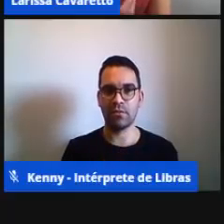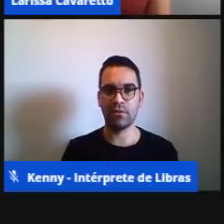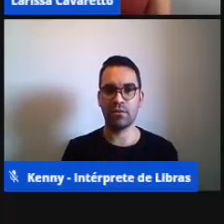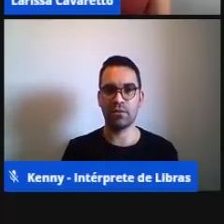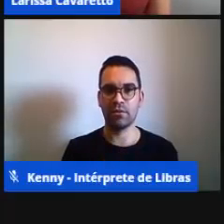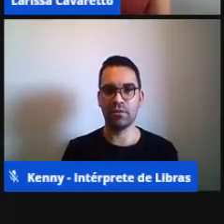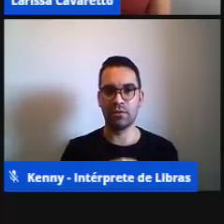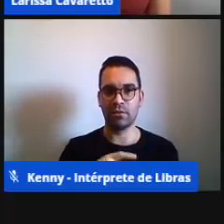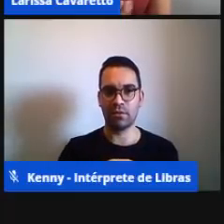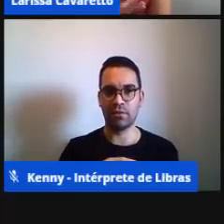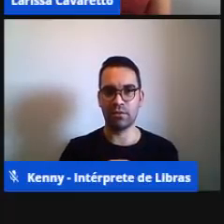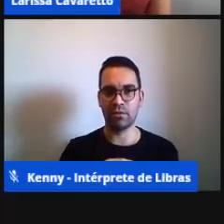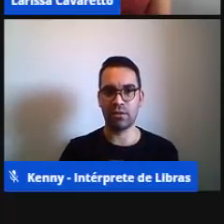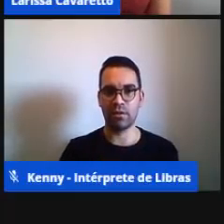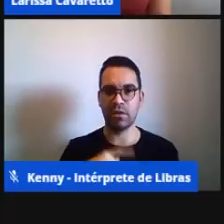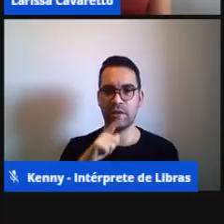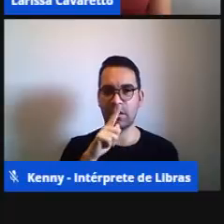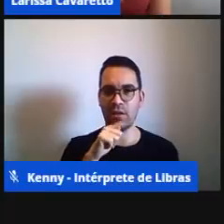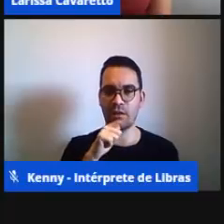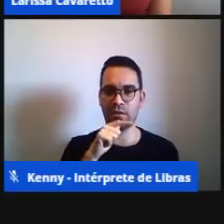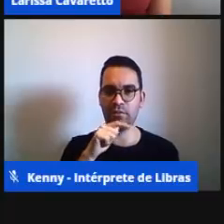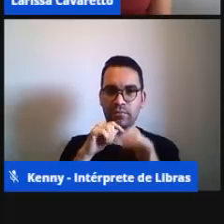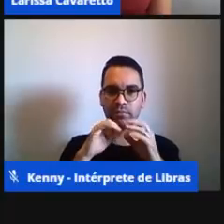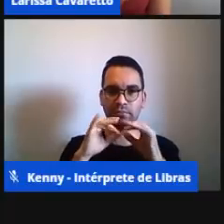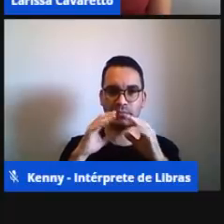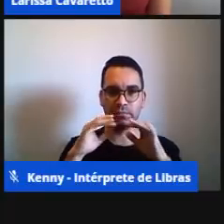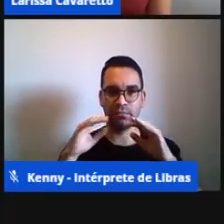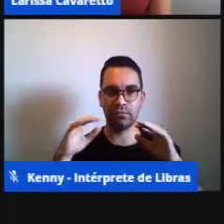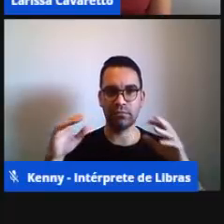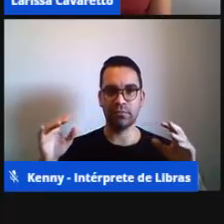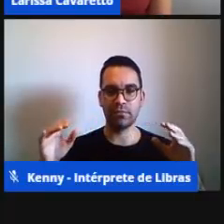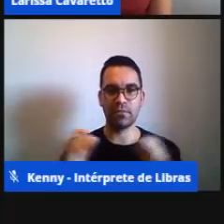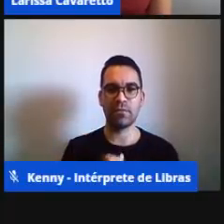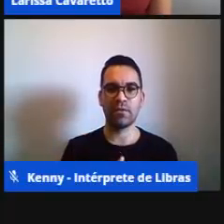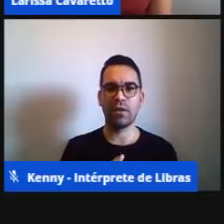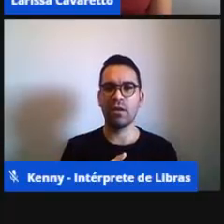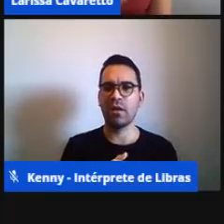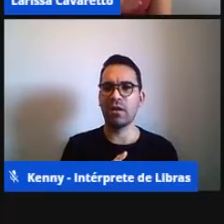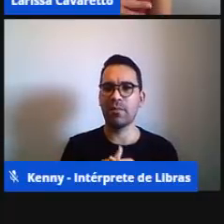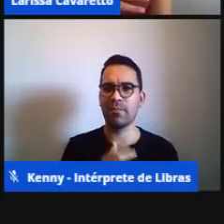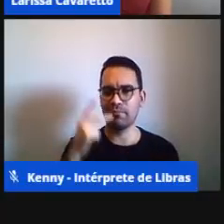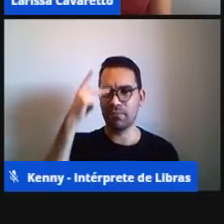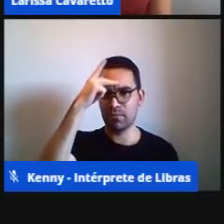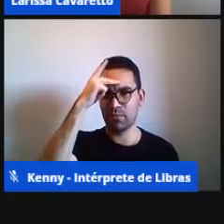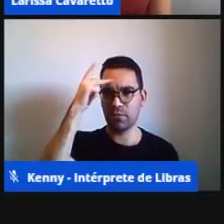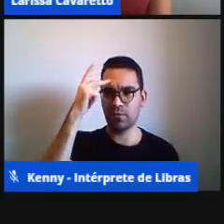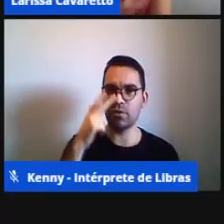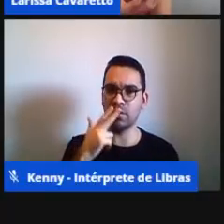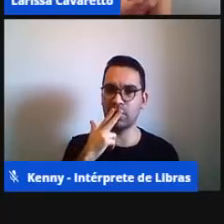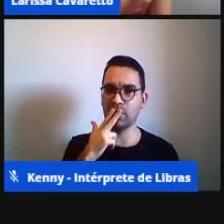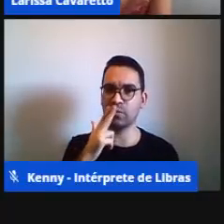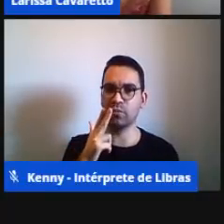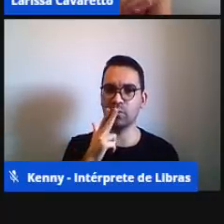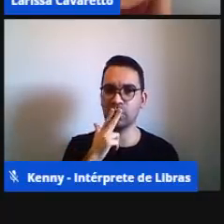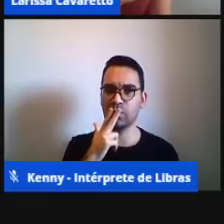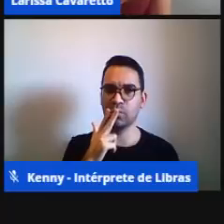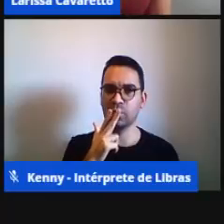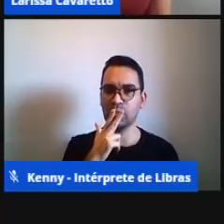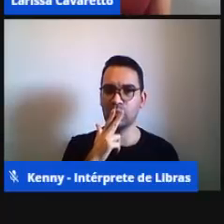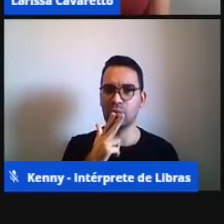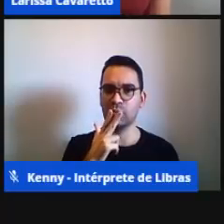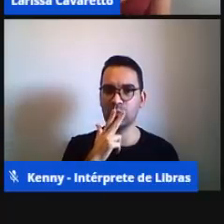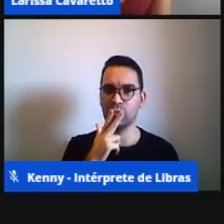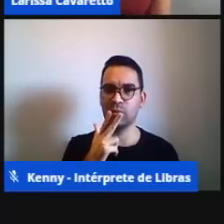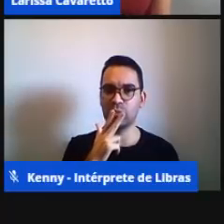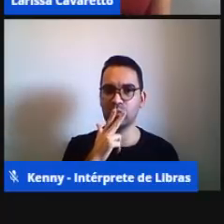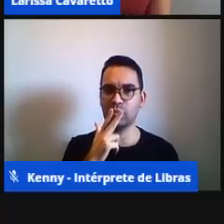nossa fala e, por exemplo, uma pessoa fumando. Se uma pessoa fuma, está num lugar fechado, totalmente fechado, logo